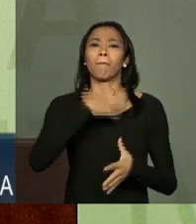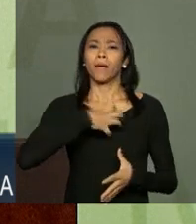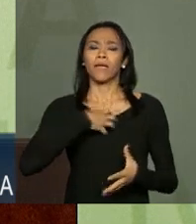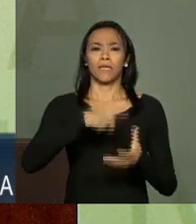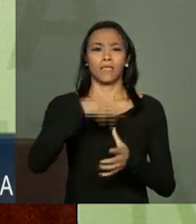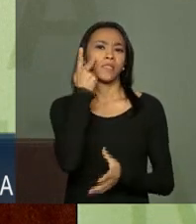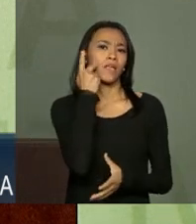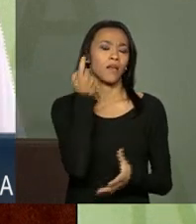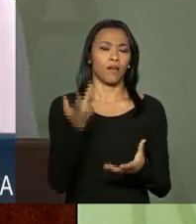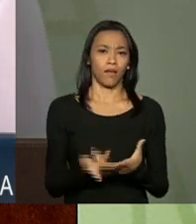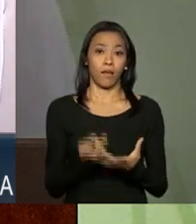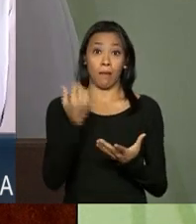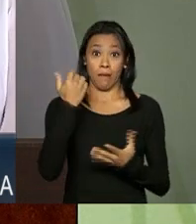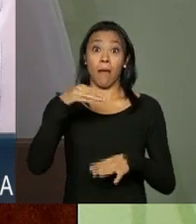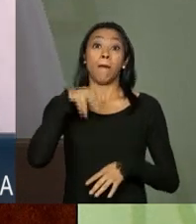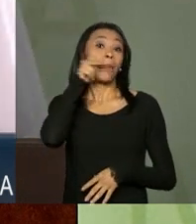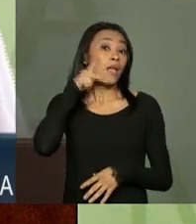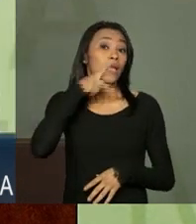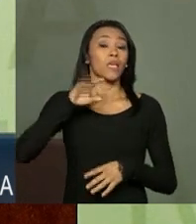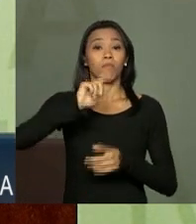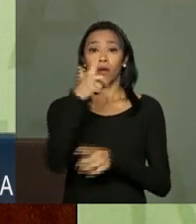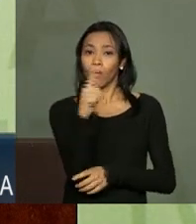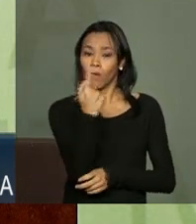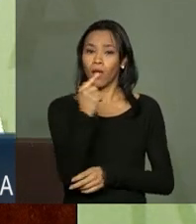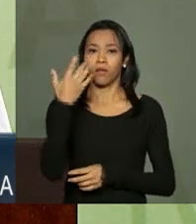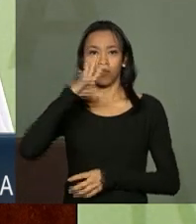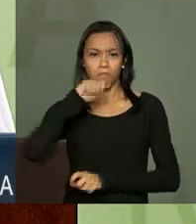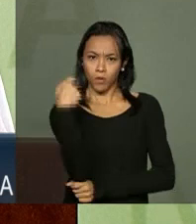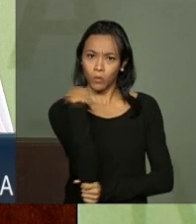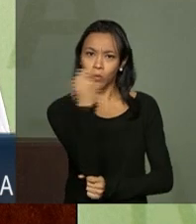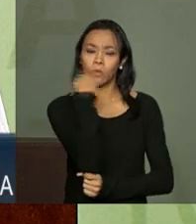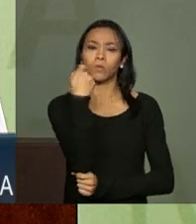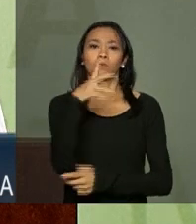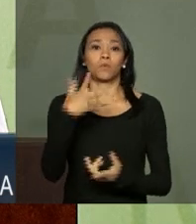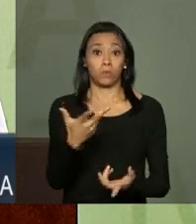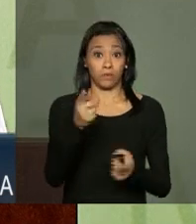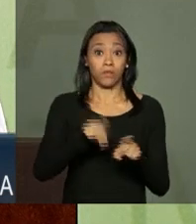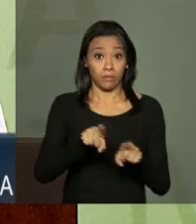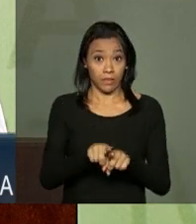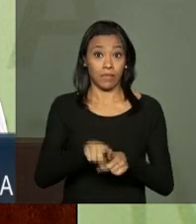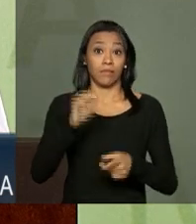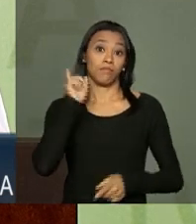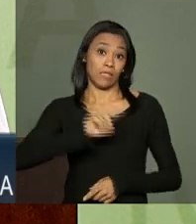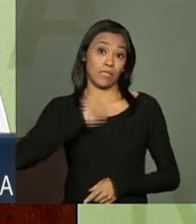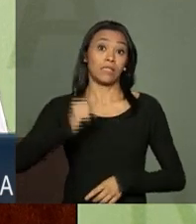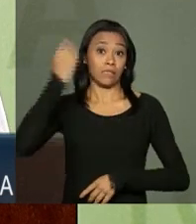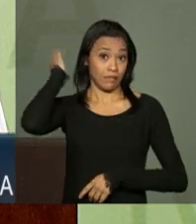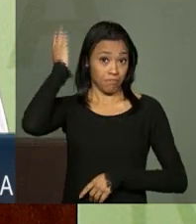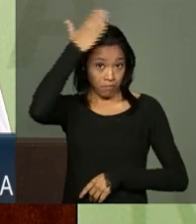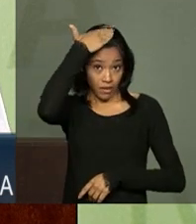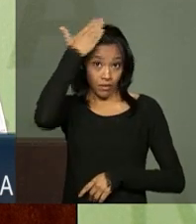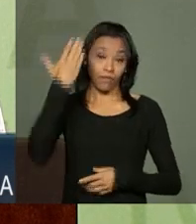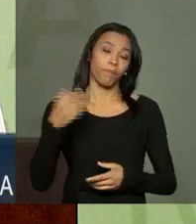Sergipe, Ceará, Paraíba, Goiás, Mato Grosso do Sul, Minas Gerais e Paraná. Com acesso